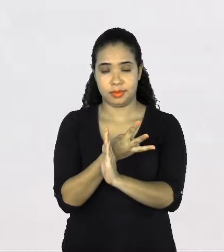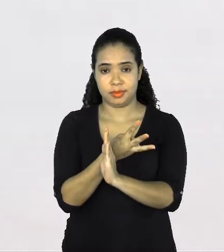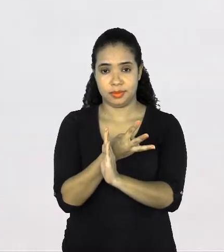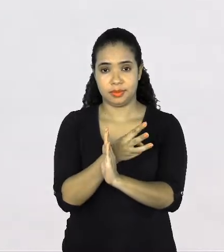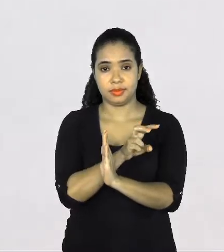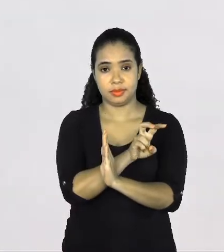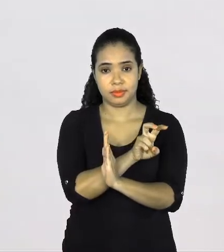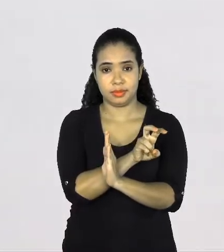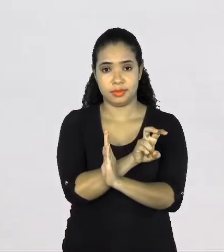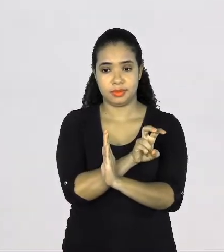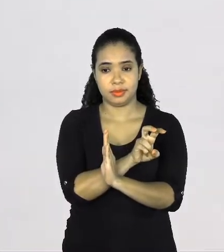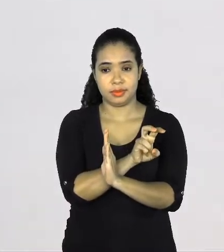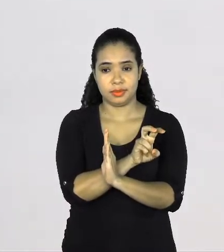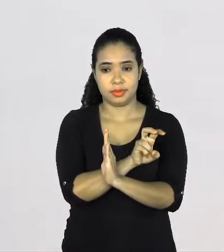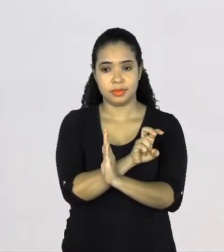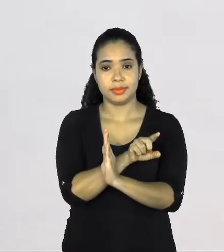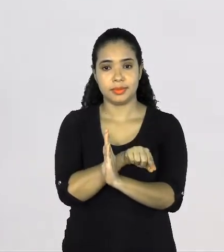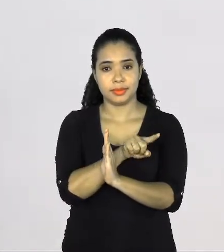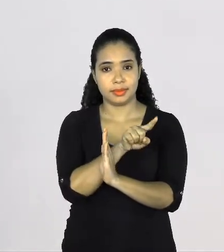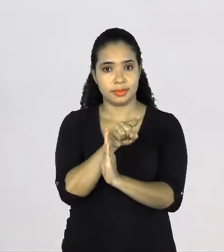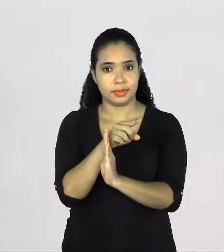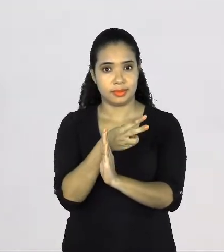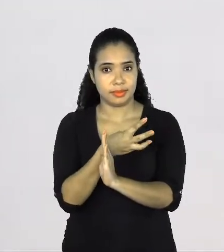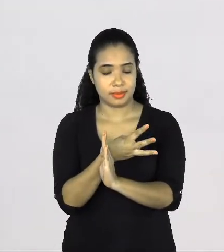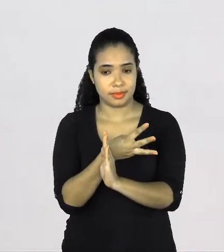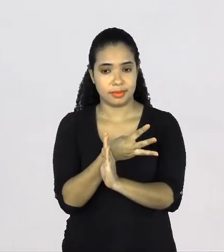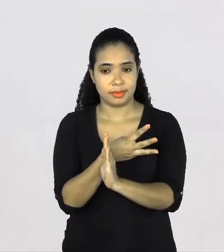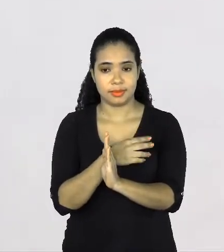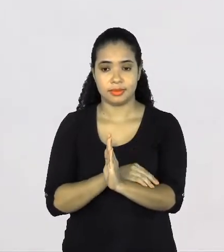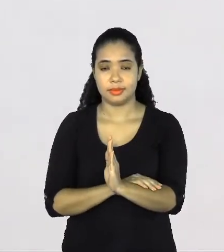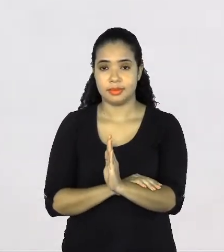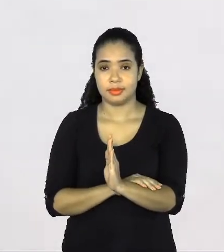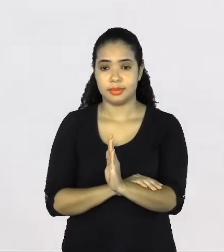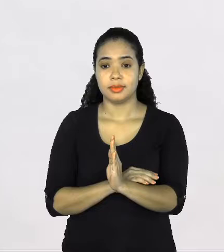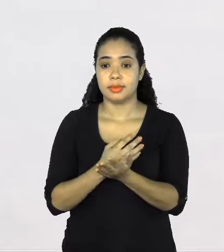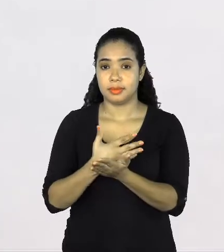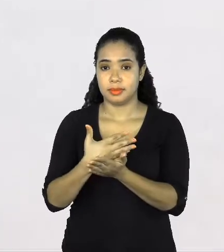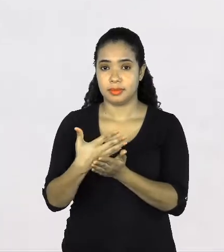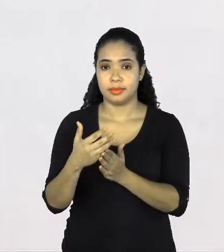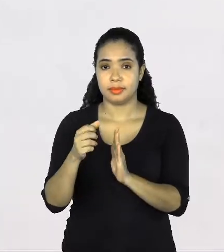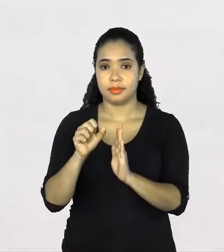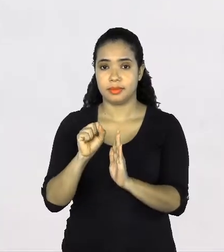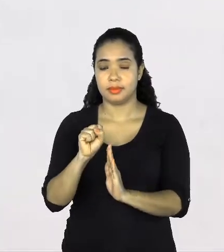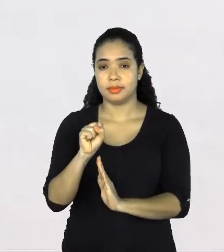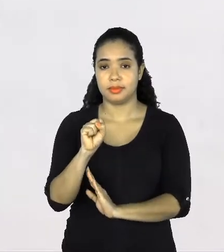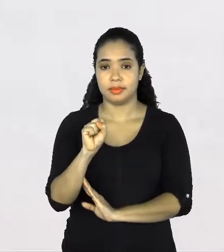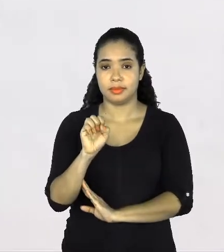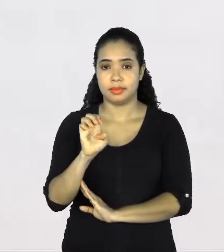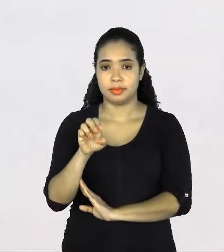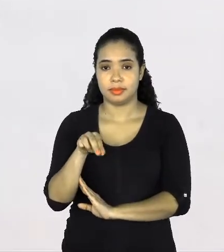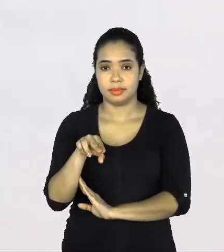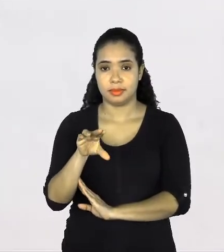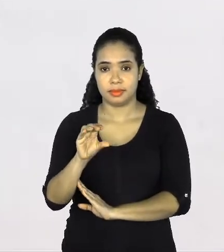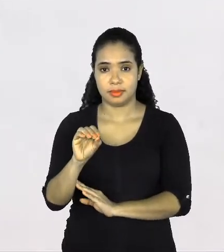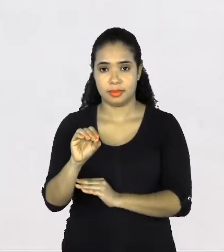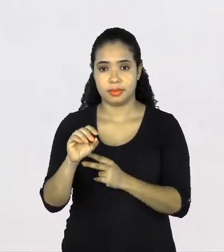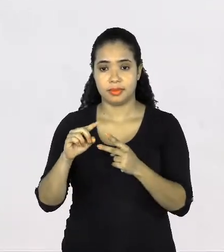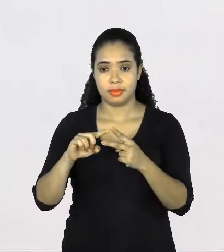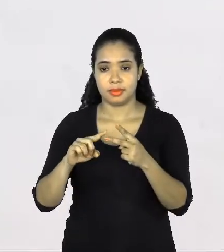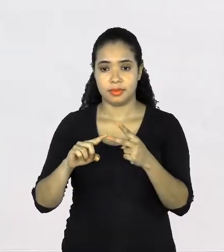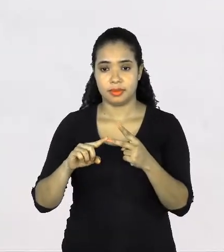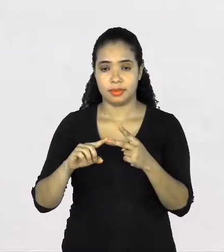Bom, o que eu vou fazer? Vou começar a fazer o estudo de seno, cosseno e tangente. Então, vamos começar estudando por esse